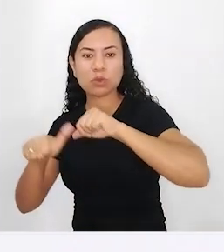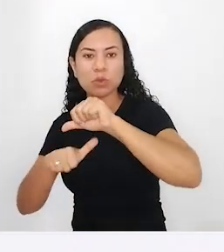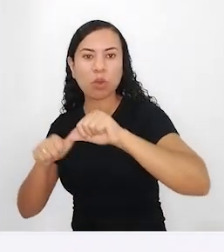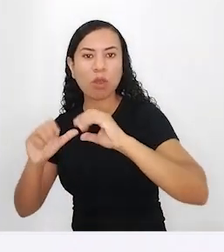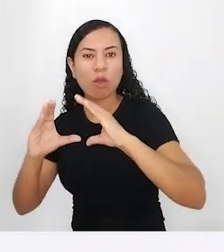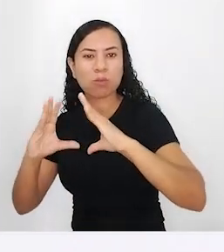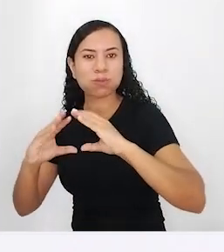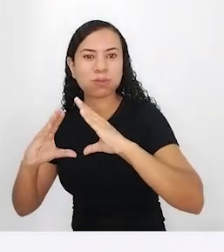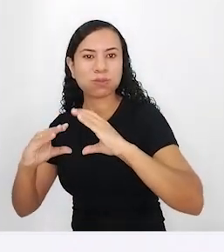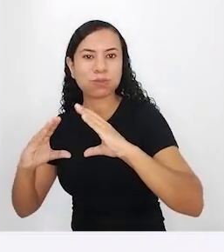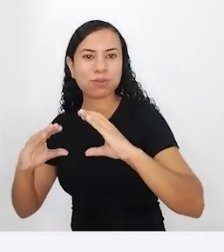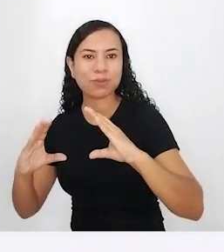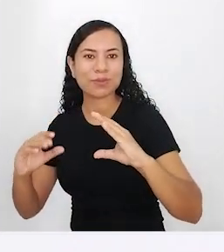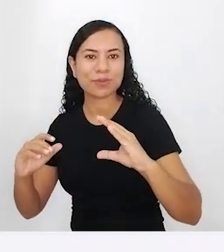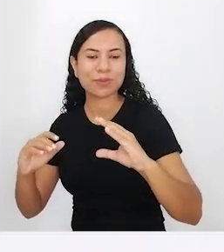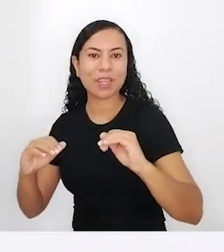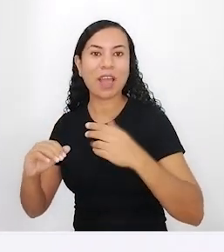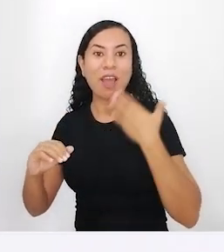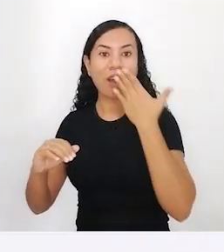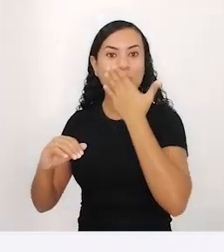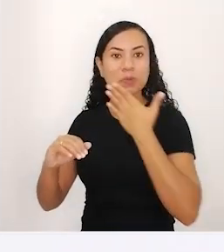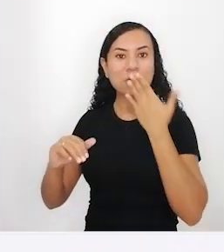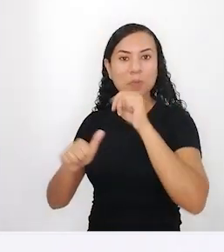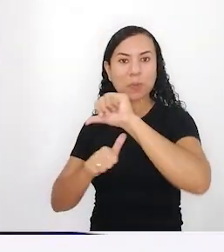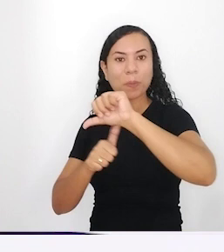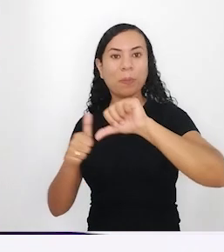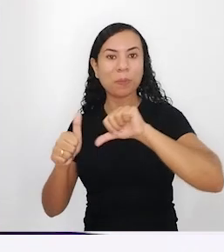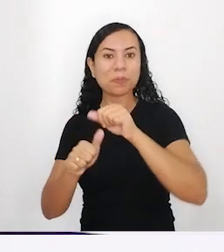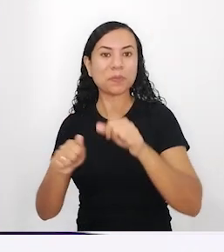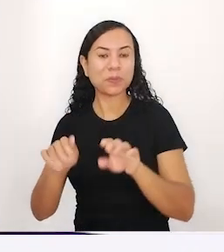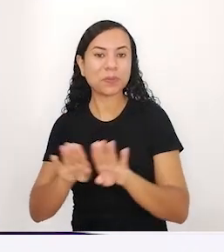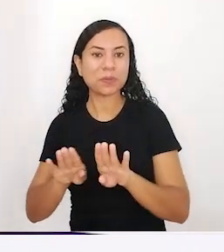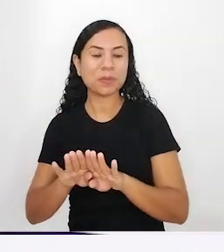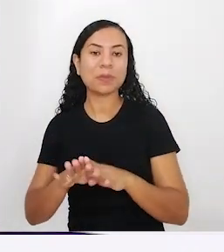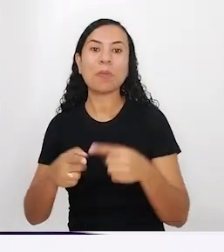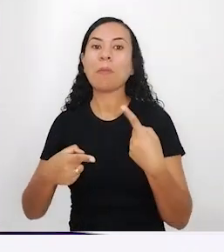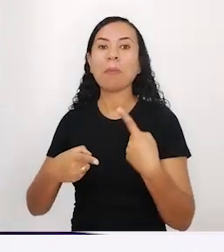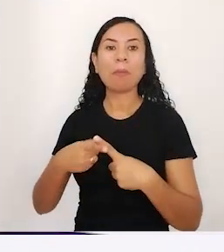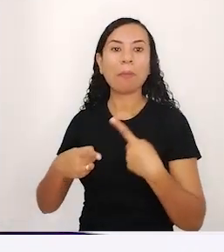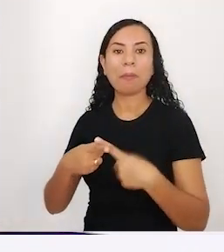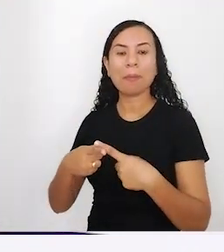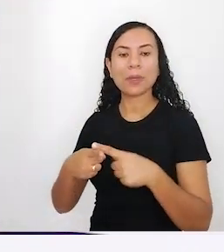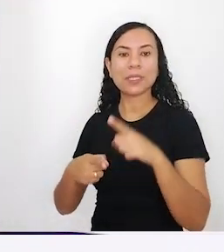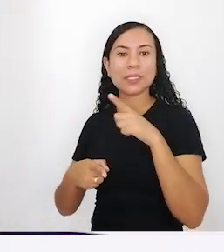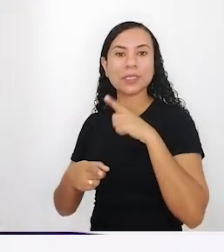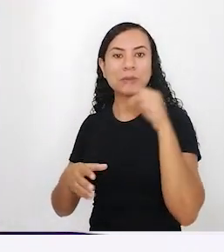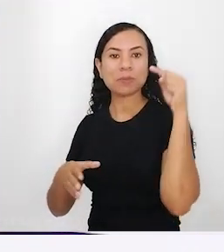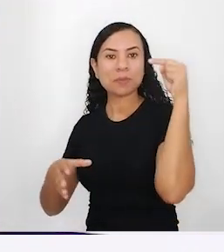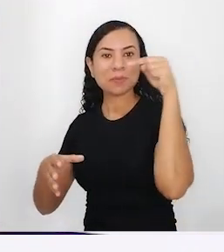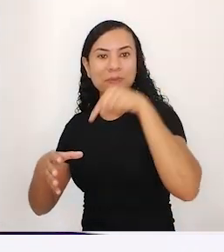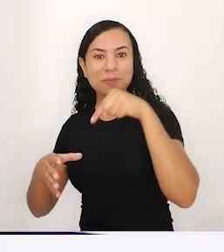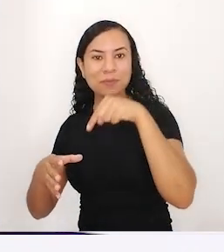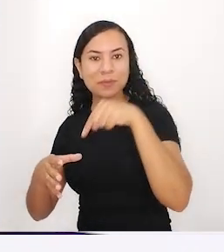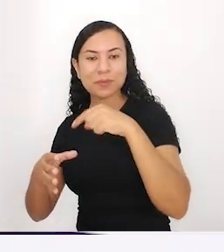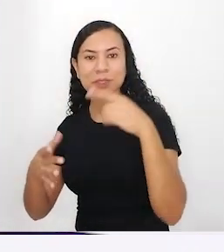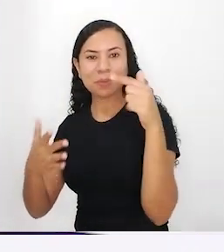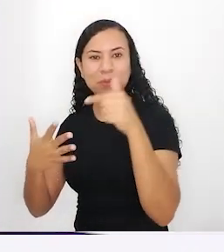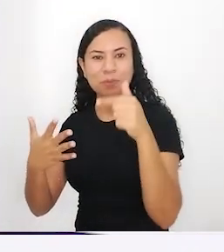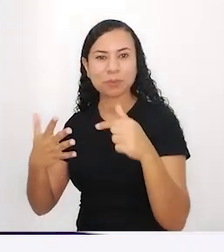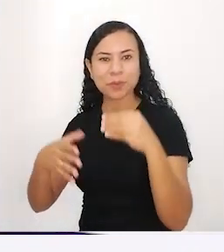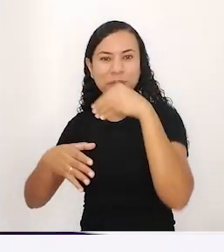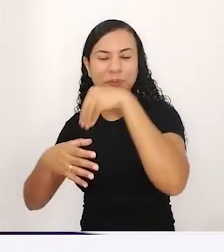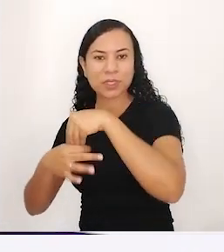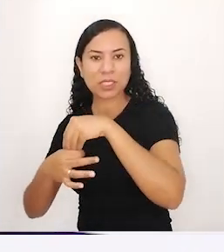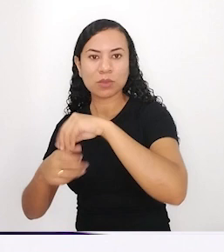do sabor é devido ao aumento geral da doçura. Ele se dá com a quebra de polissacarídeos, como o amido, em outros